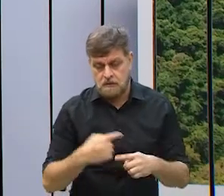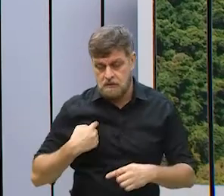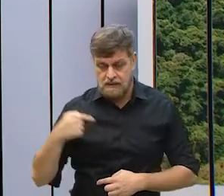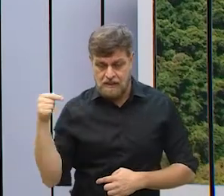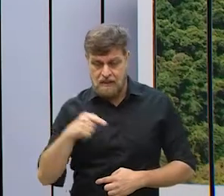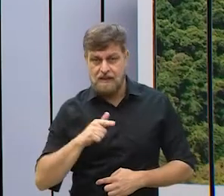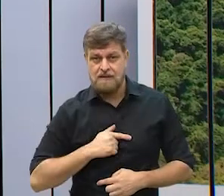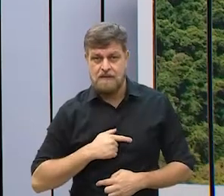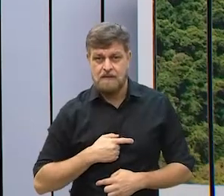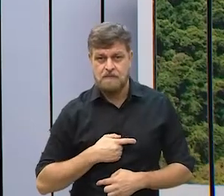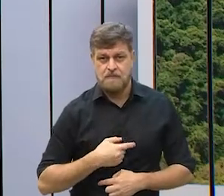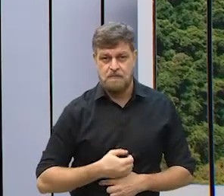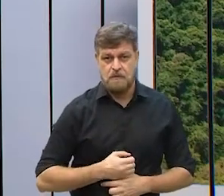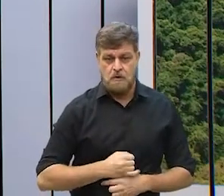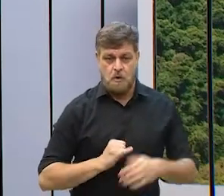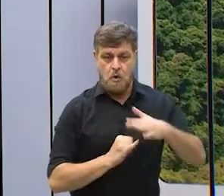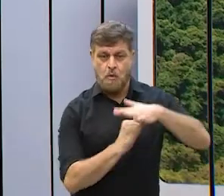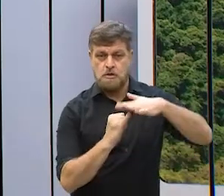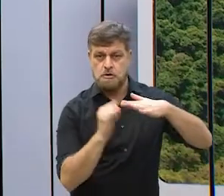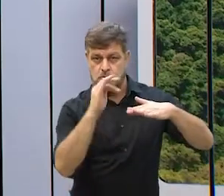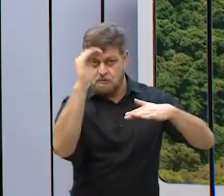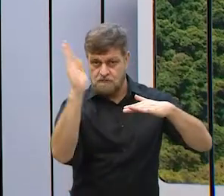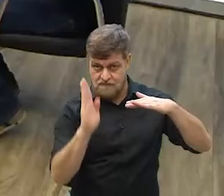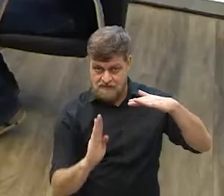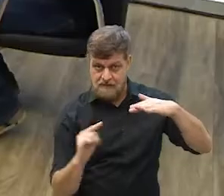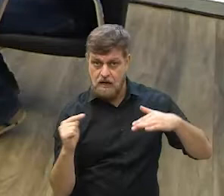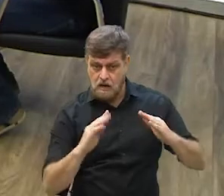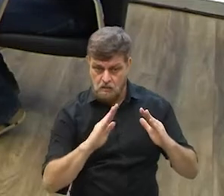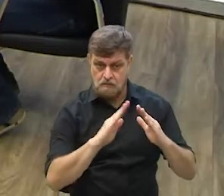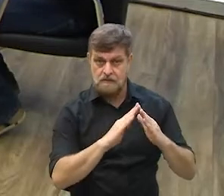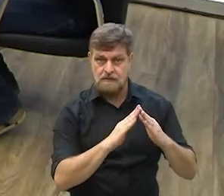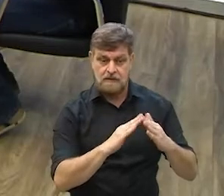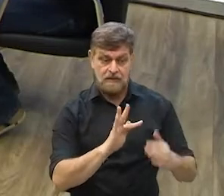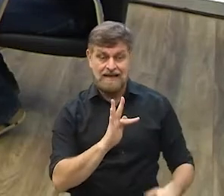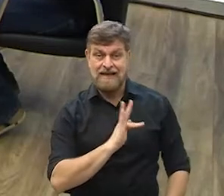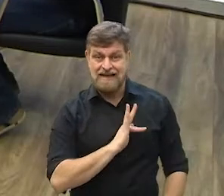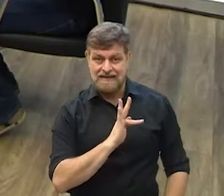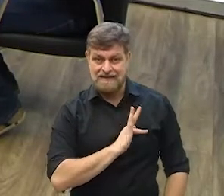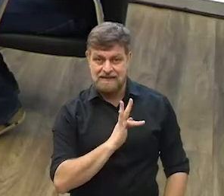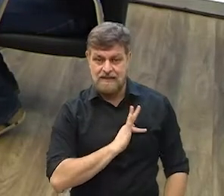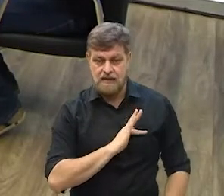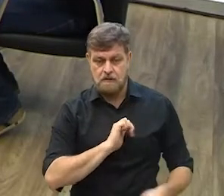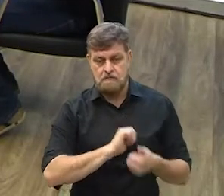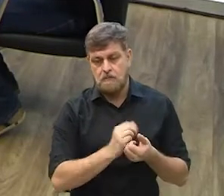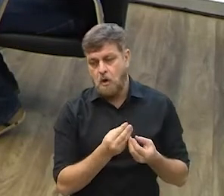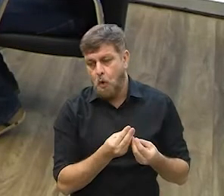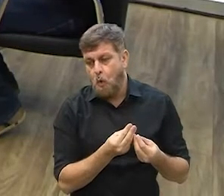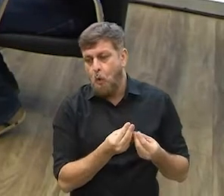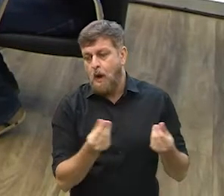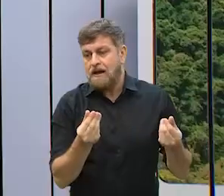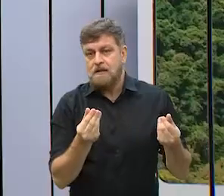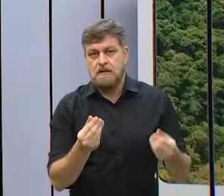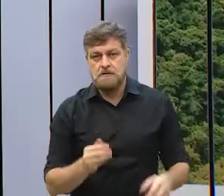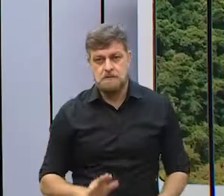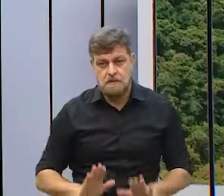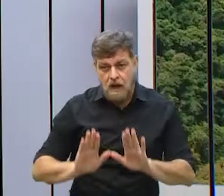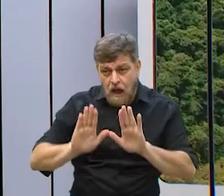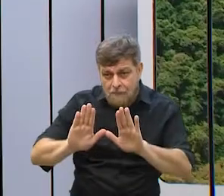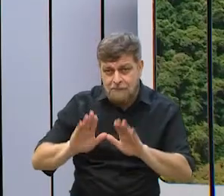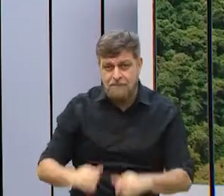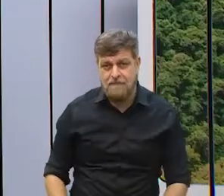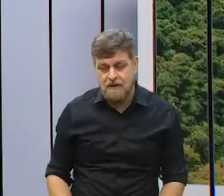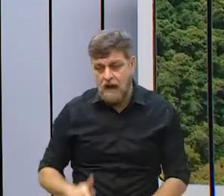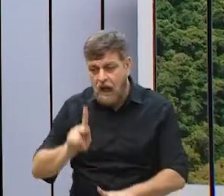lá o Instituto Federal, que é uma bela escola, né, cursos técnicos de excelente qualidade, mas uma